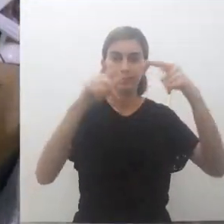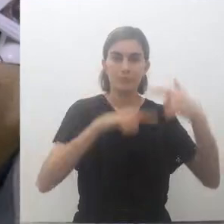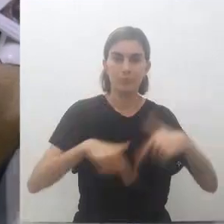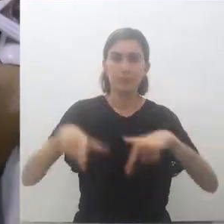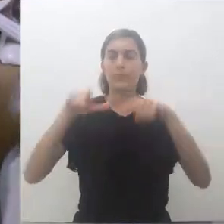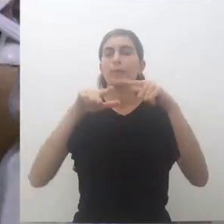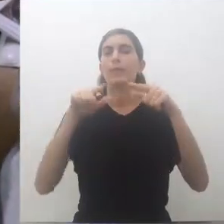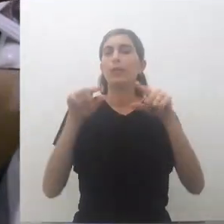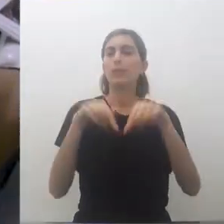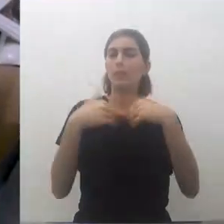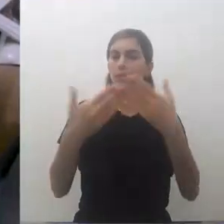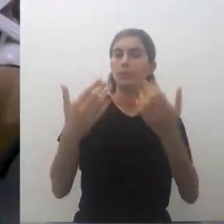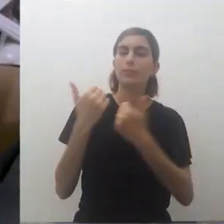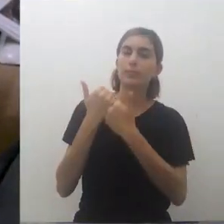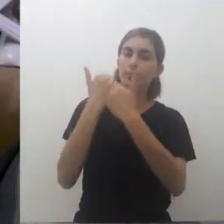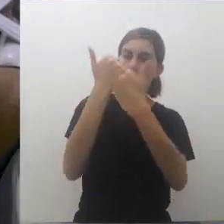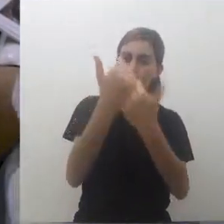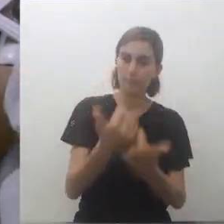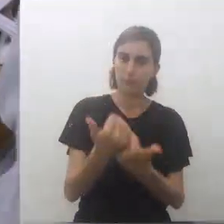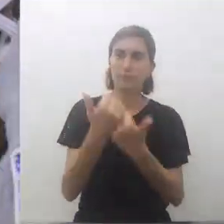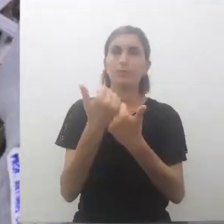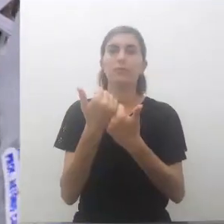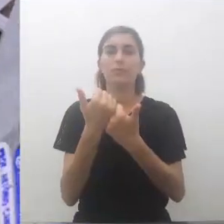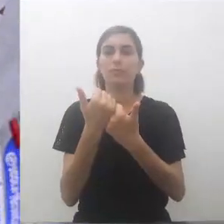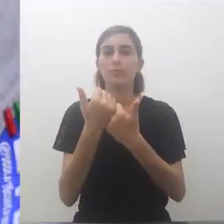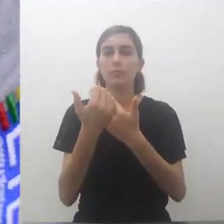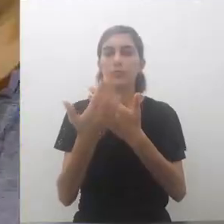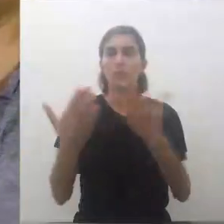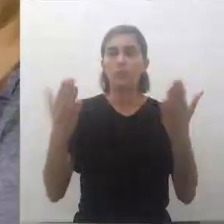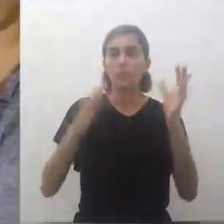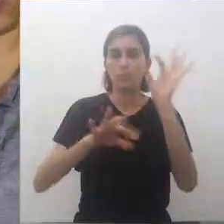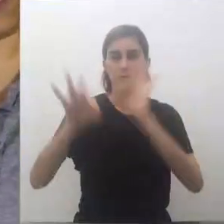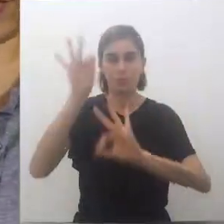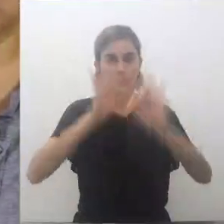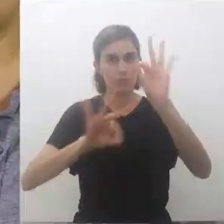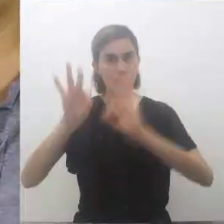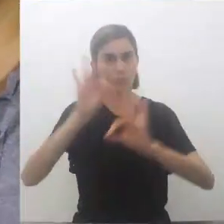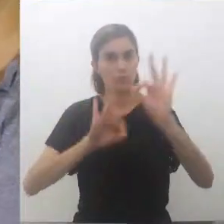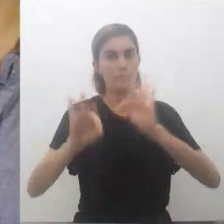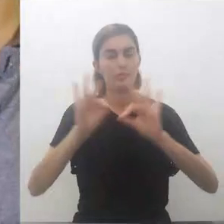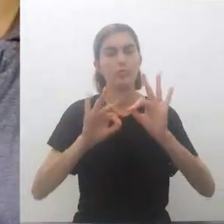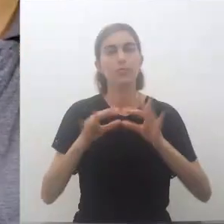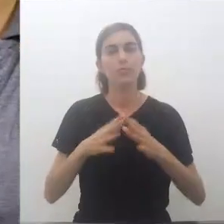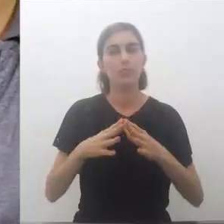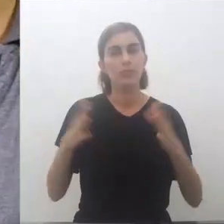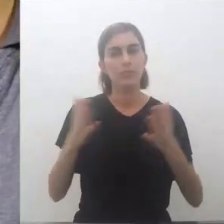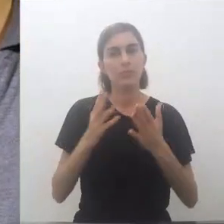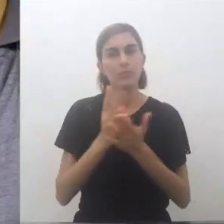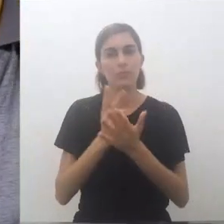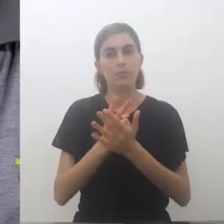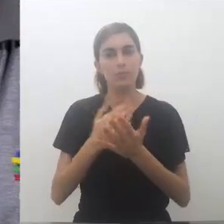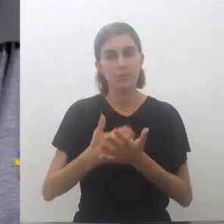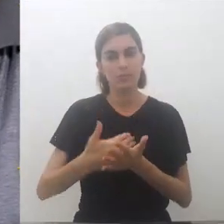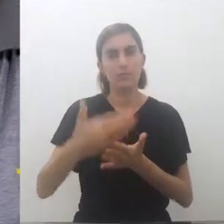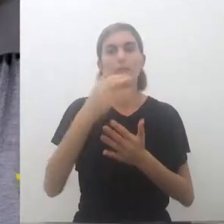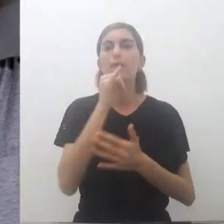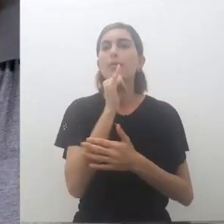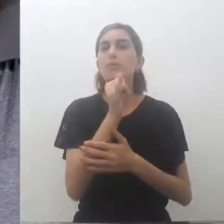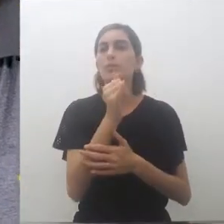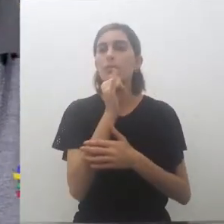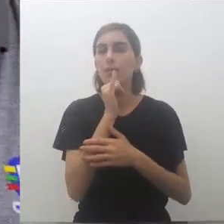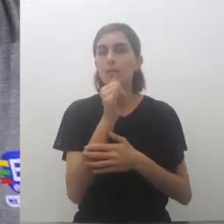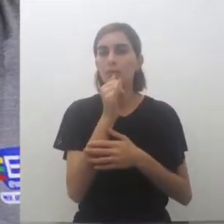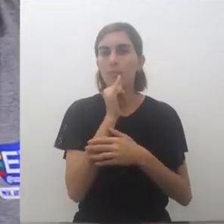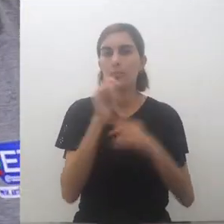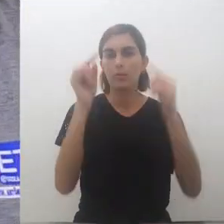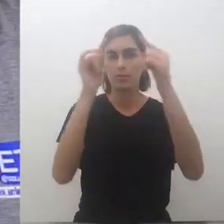sendo representado, que está sendo configurado. Vamos seguir agora vendo exemplos da aplicação